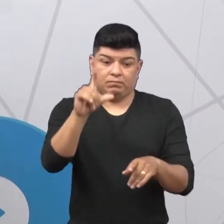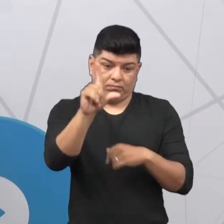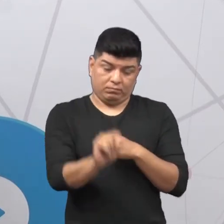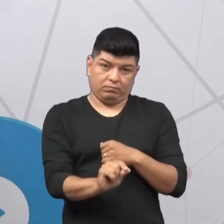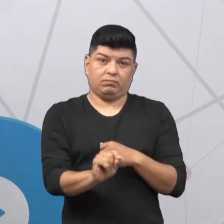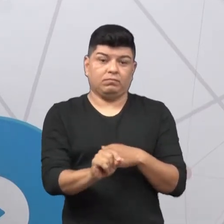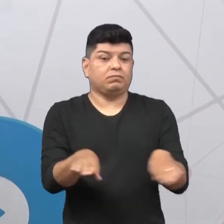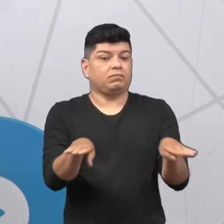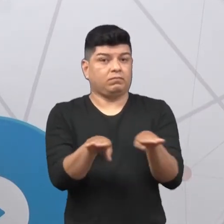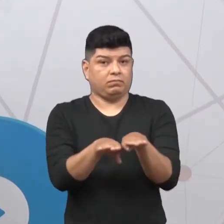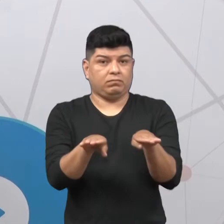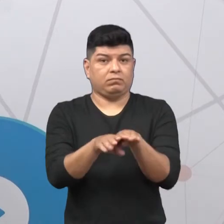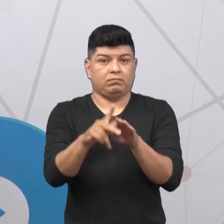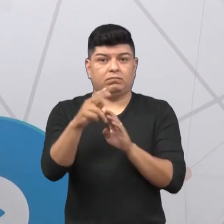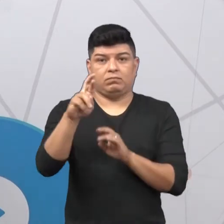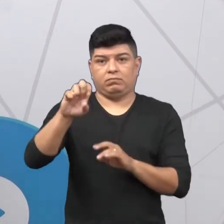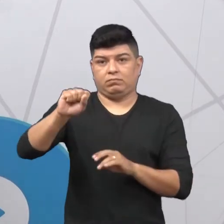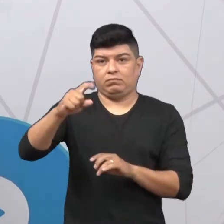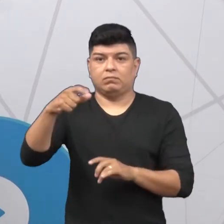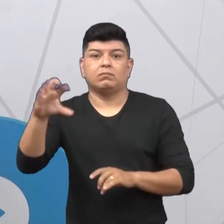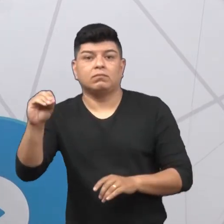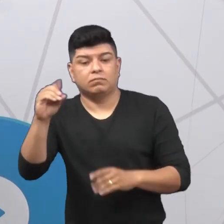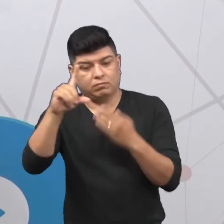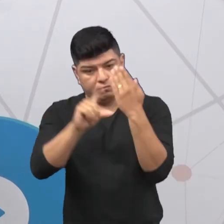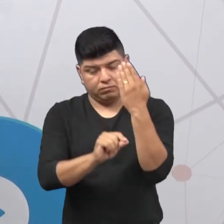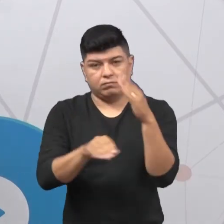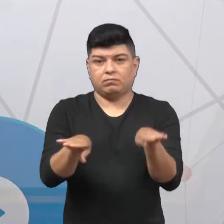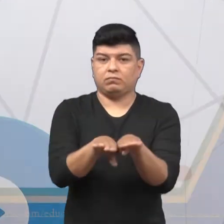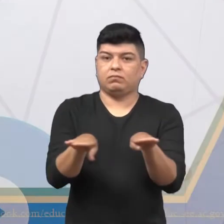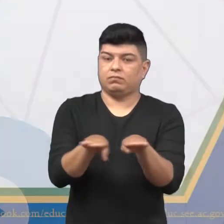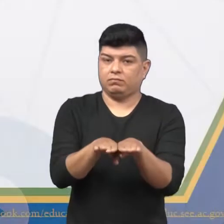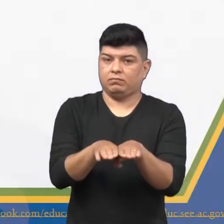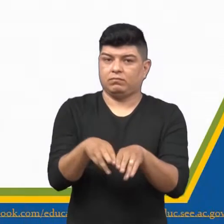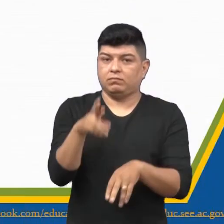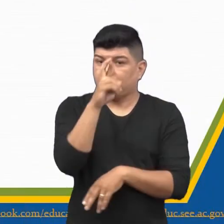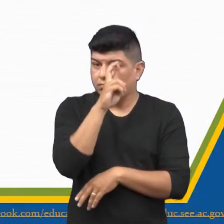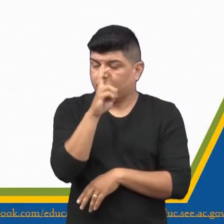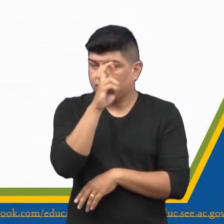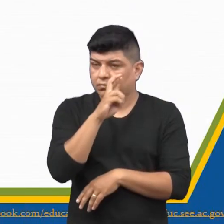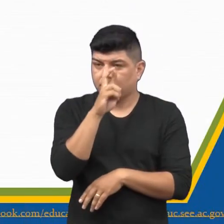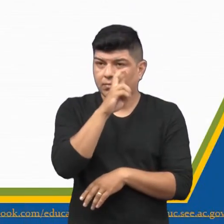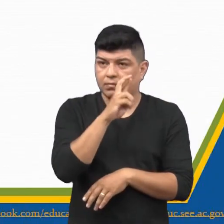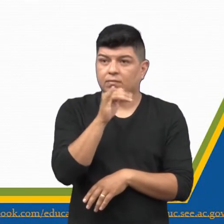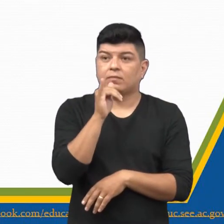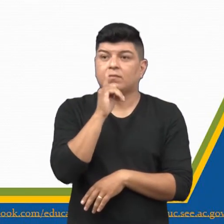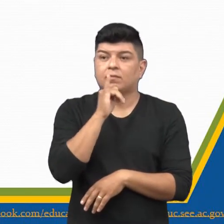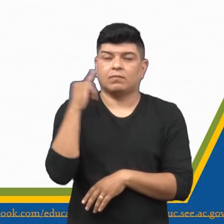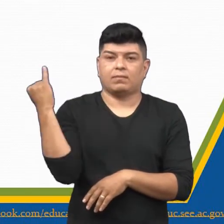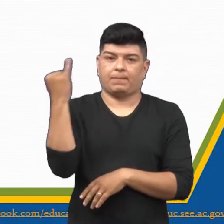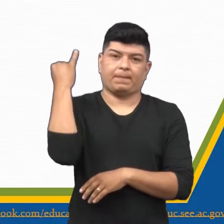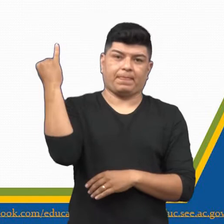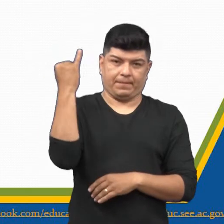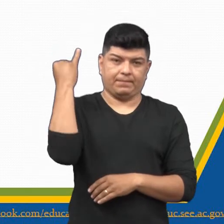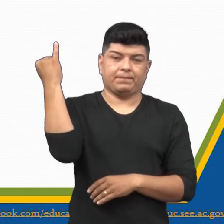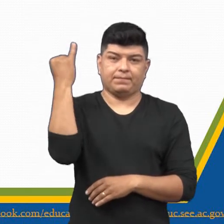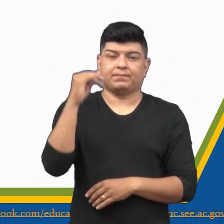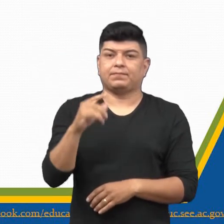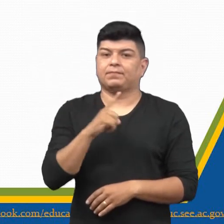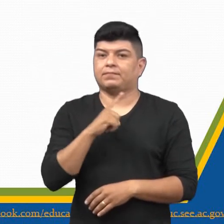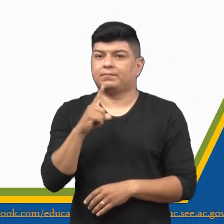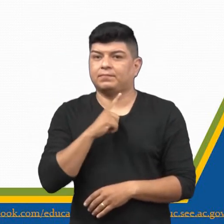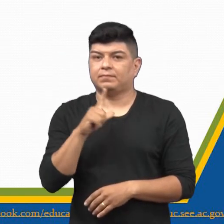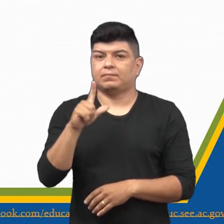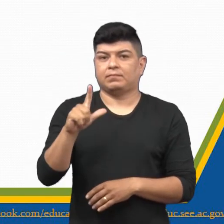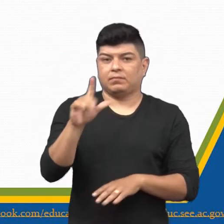diminuir. A relação é diretamente proporcional. Observe um exemplo importante. Nós temos um